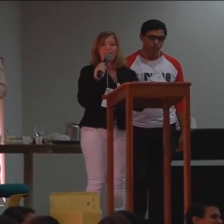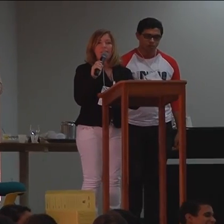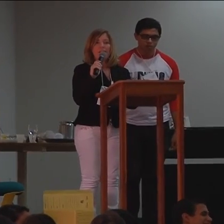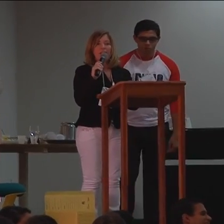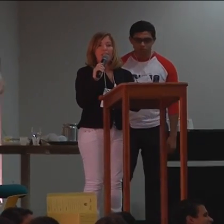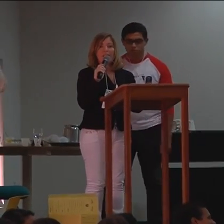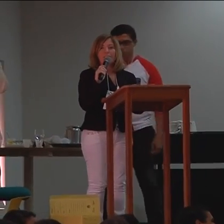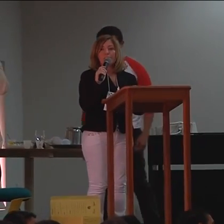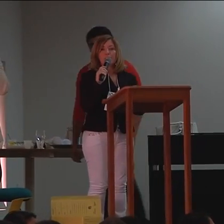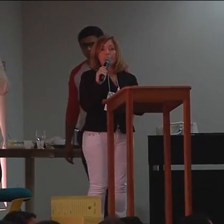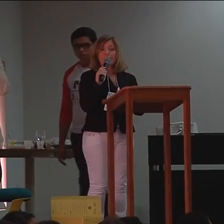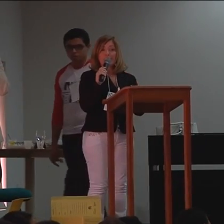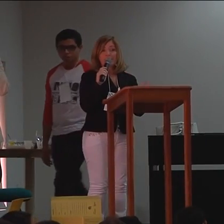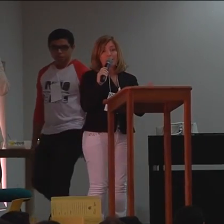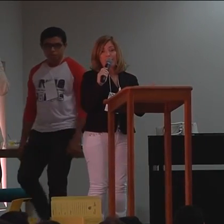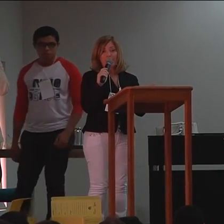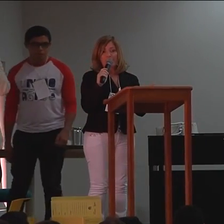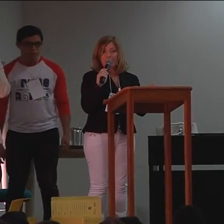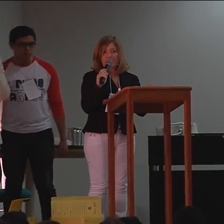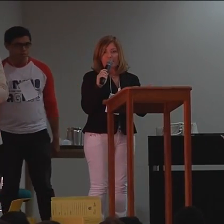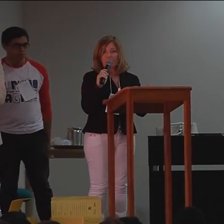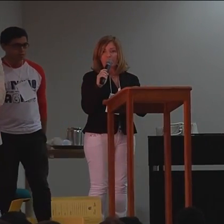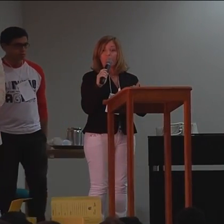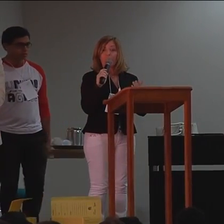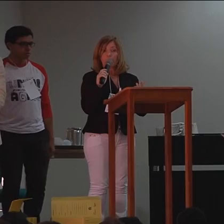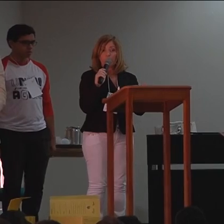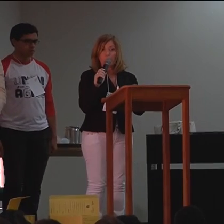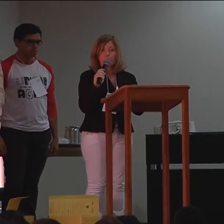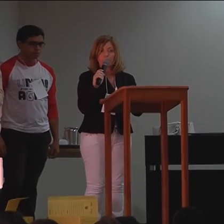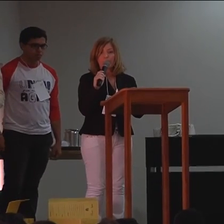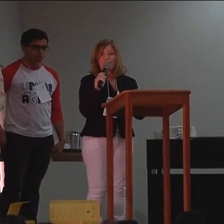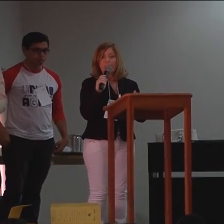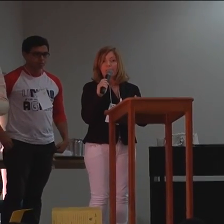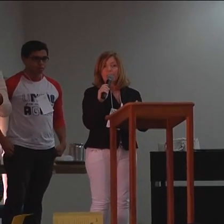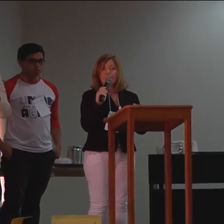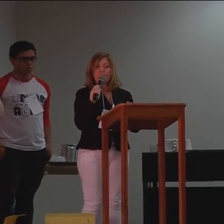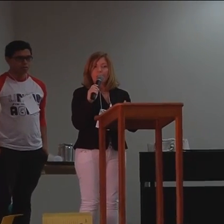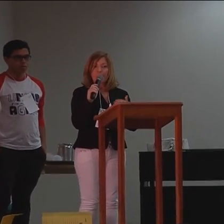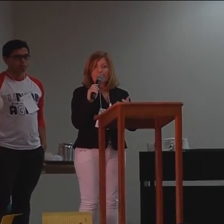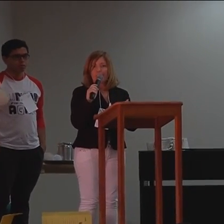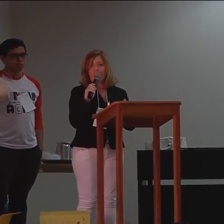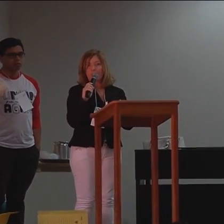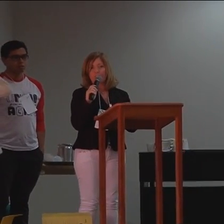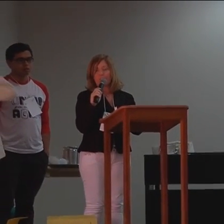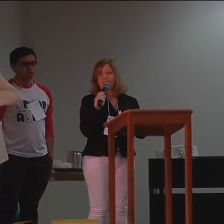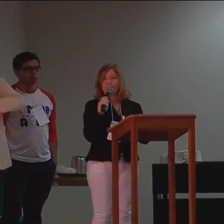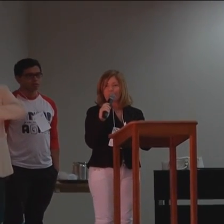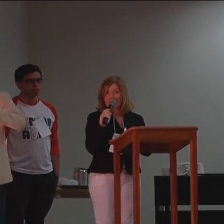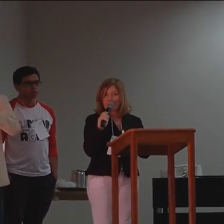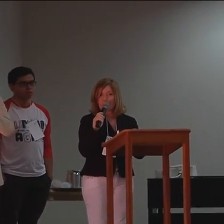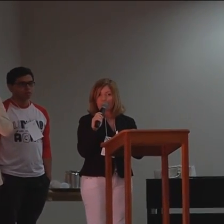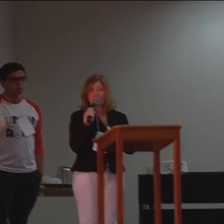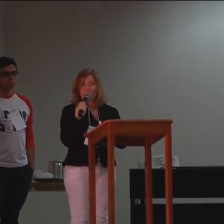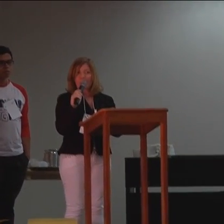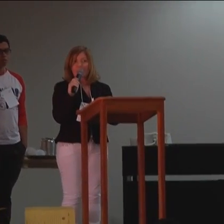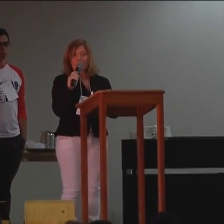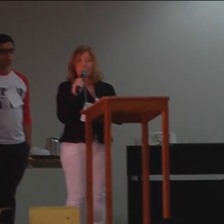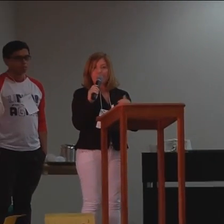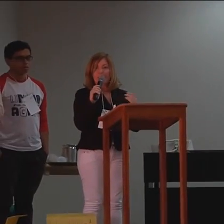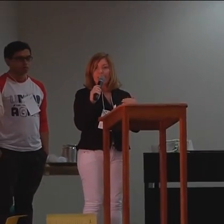Gente, vocês devem perceber que o tempo é curto e se a plateia fizer